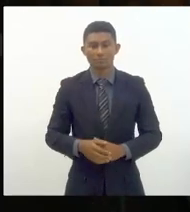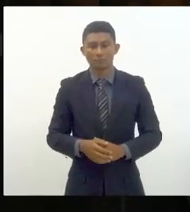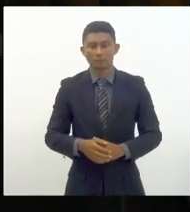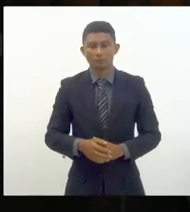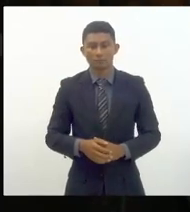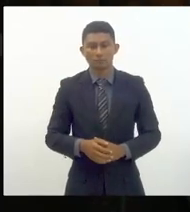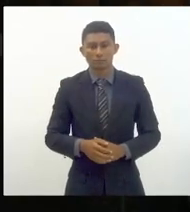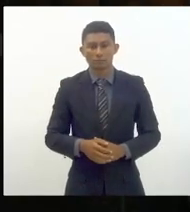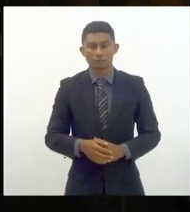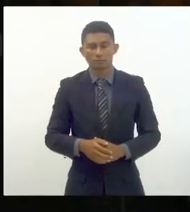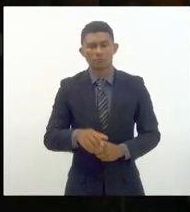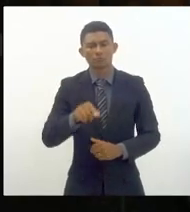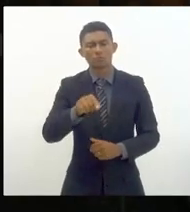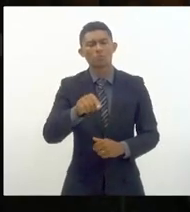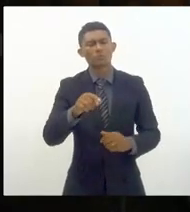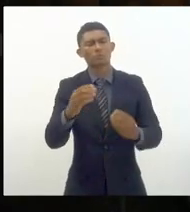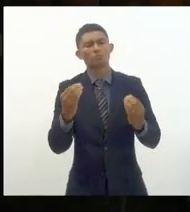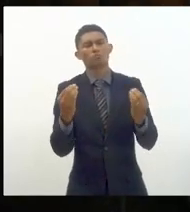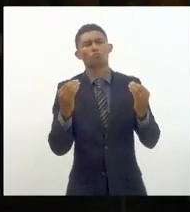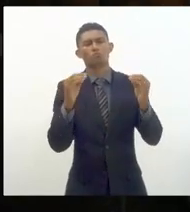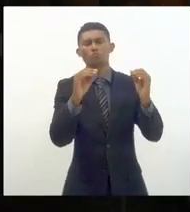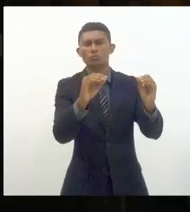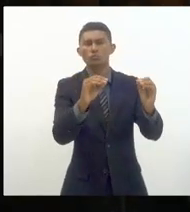fez uma publicação